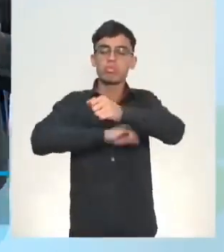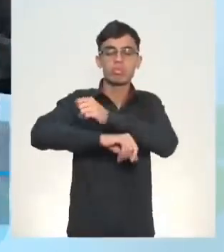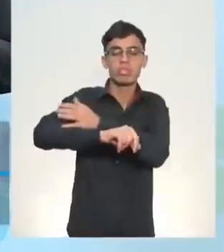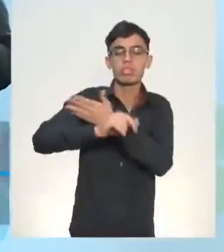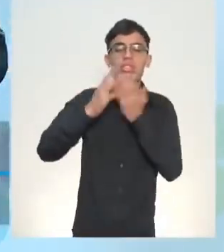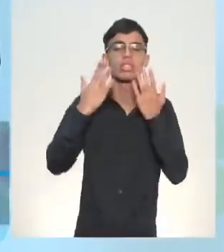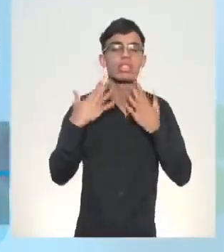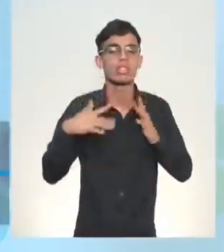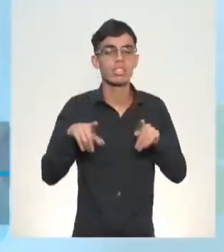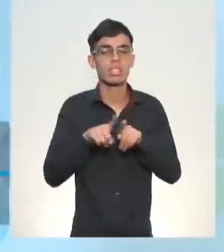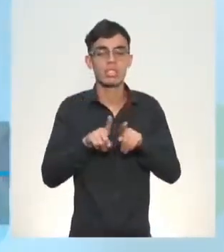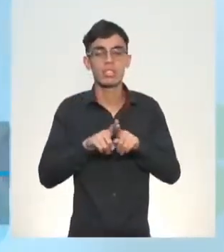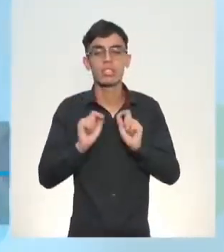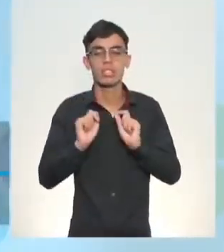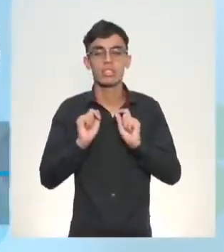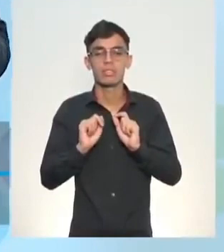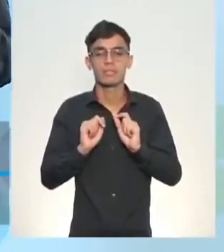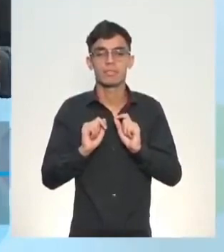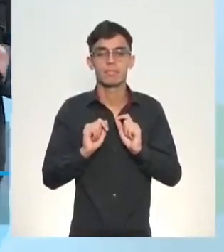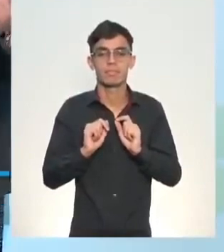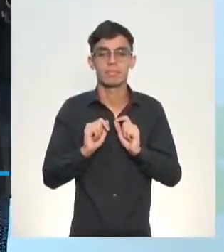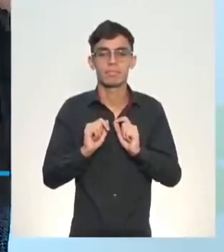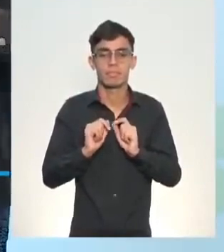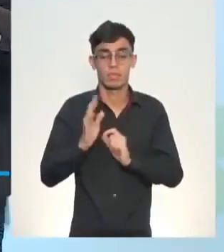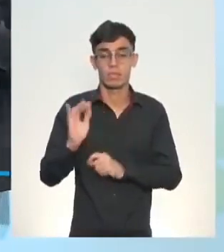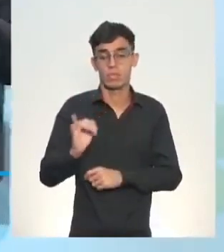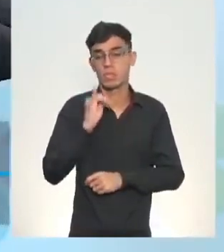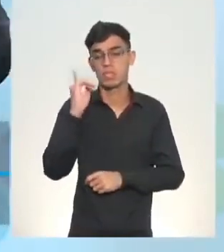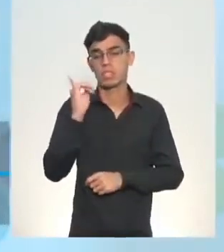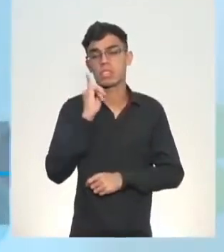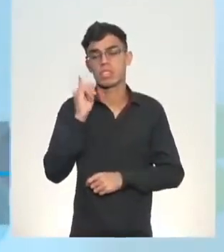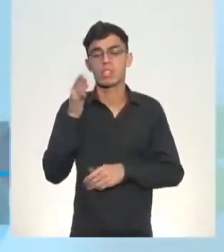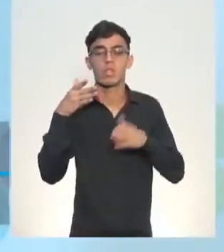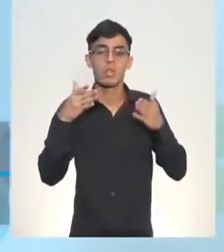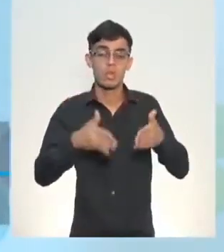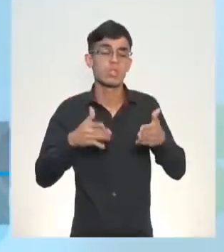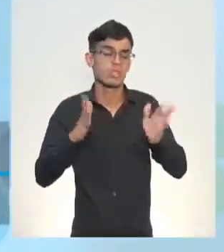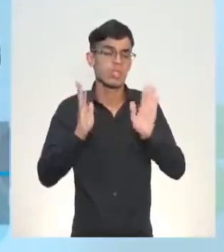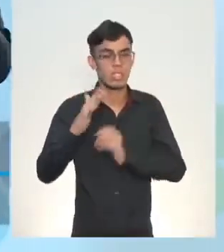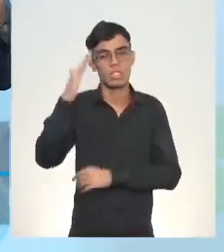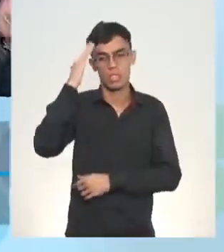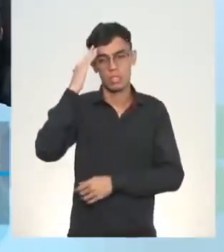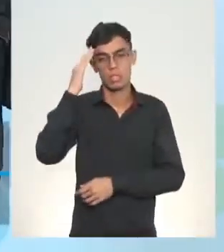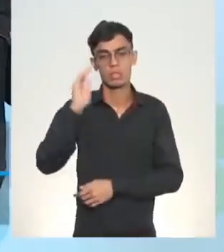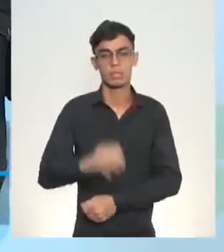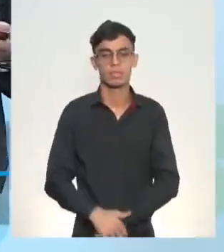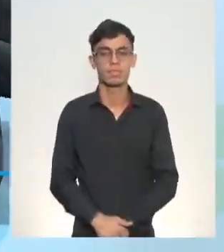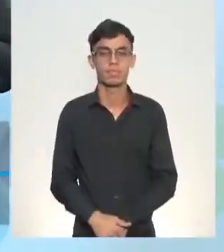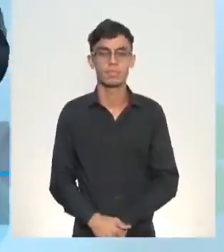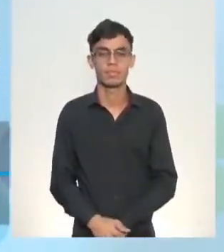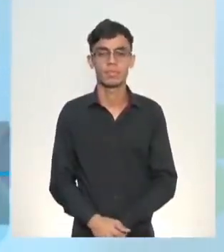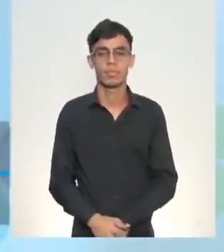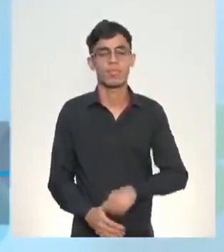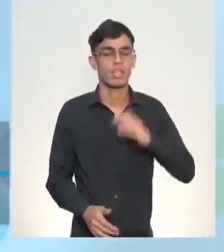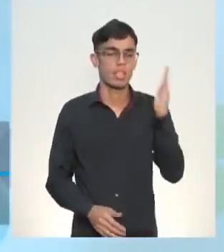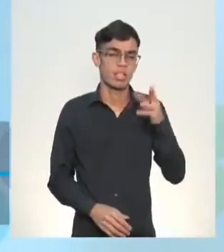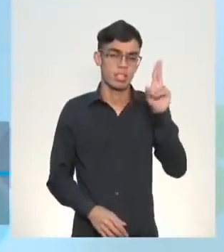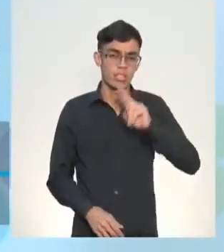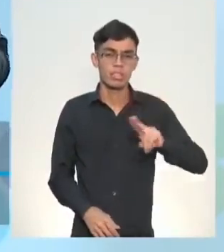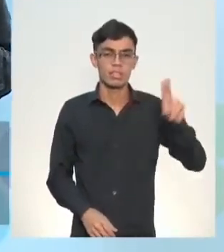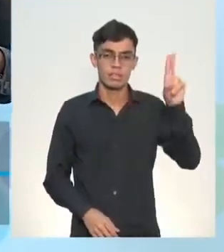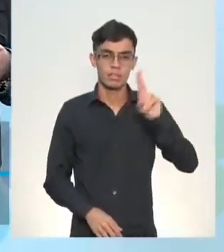propriedades antissépticas, antioxidantes, e hoje a indústria cosmética já reconhece isso. Então, muita gente aqui já deve ter utilizado,